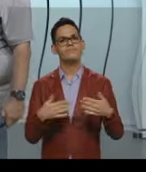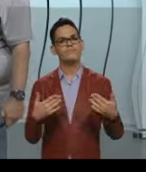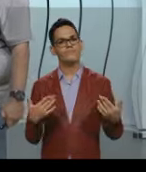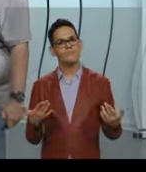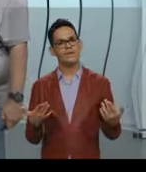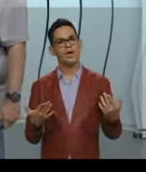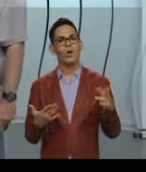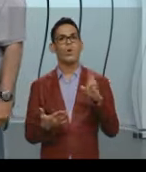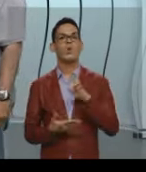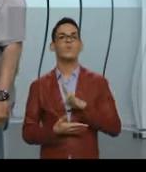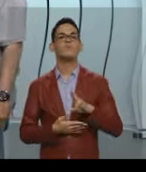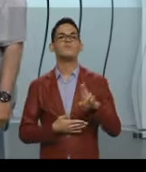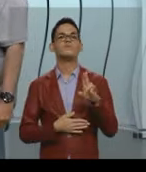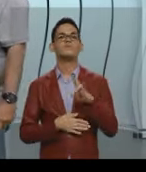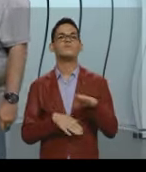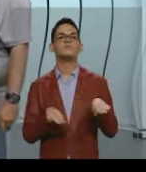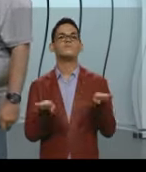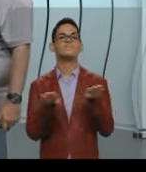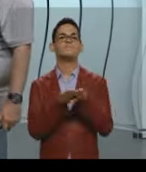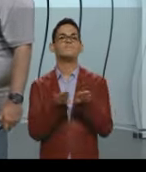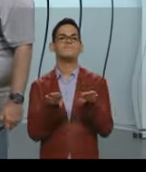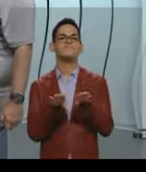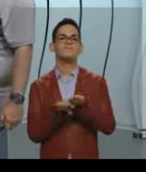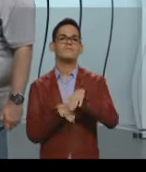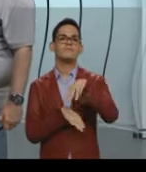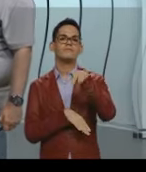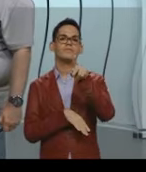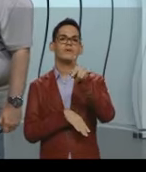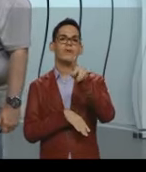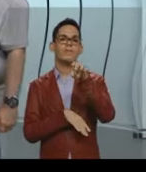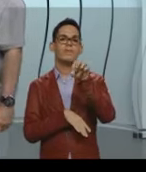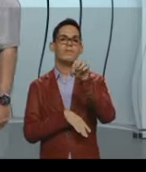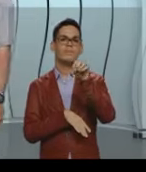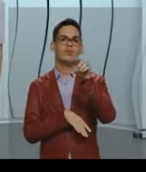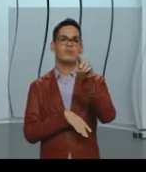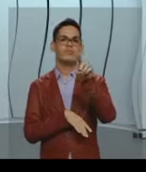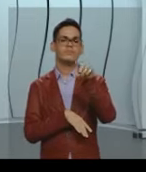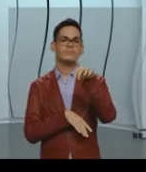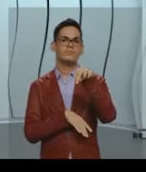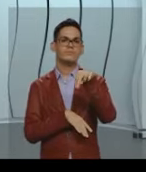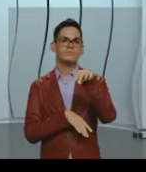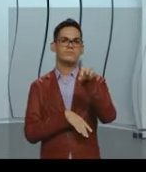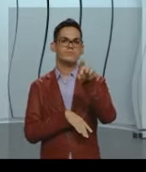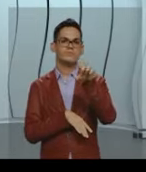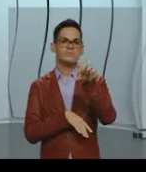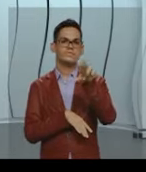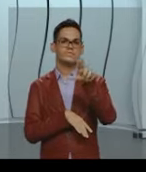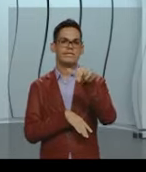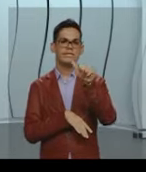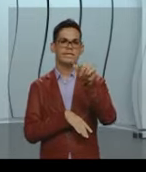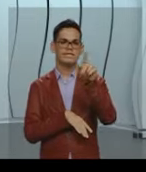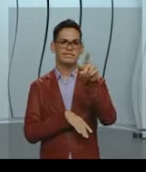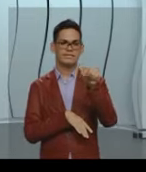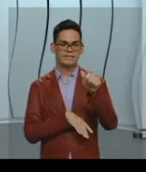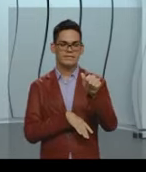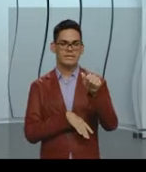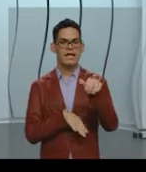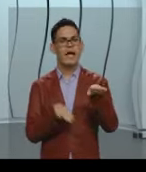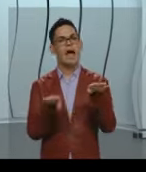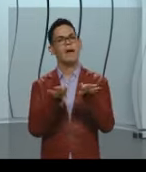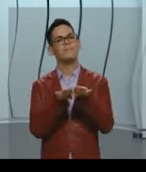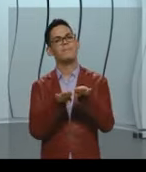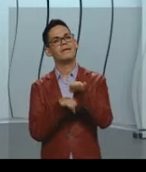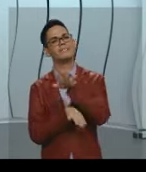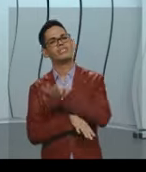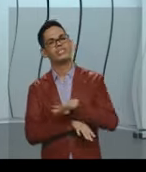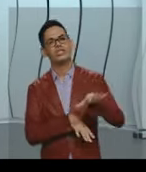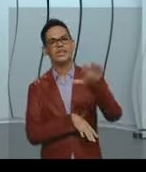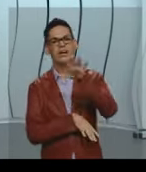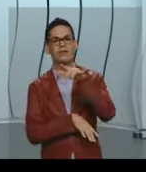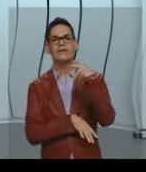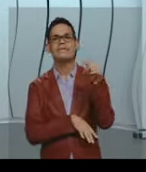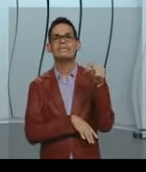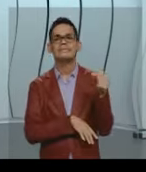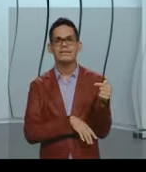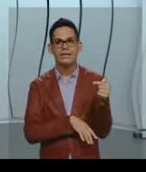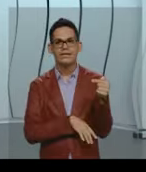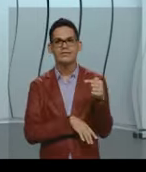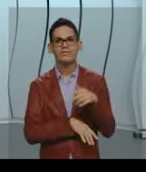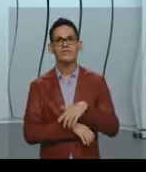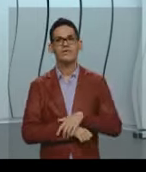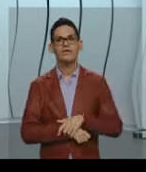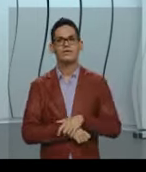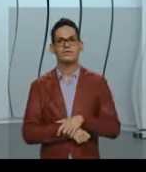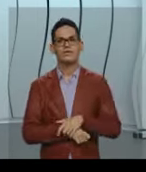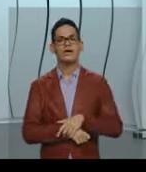Aplicando a média ponderada. Então, nós temos a média geral, que é 7, é igual. Aí vai